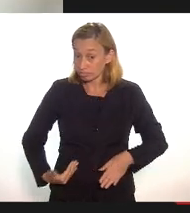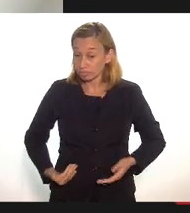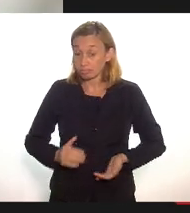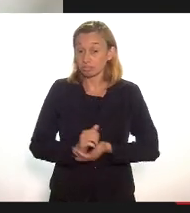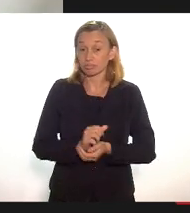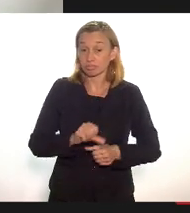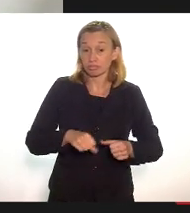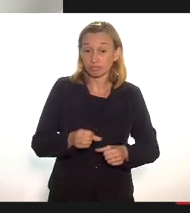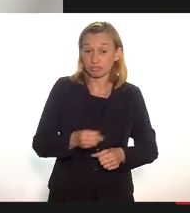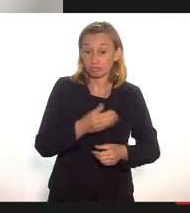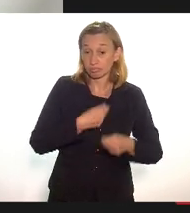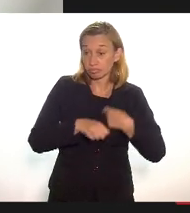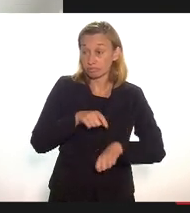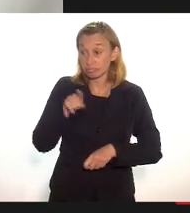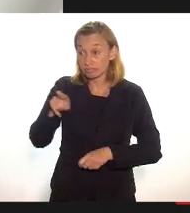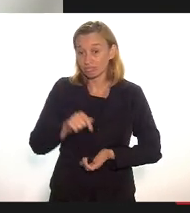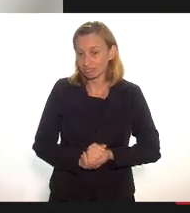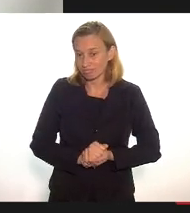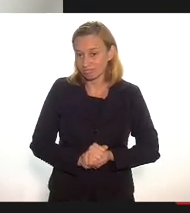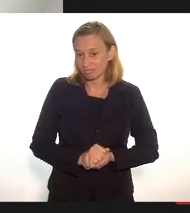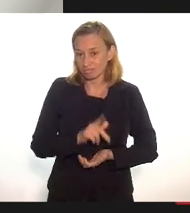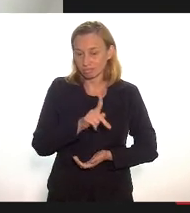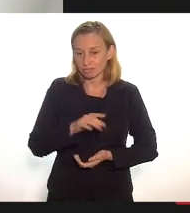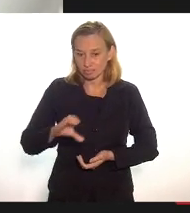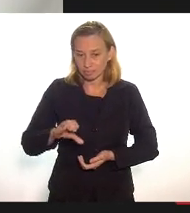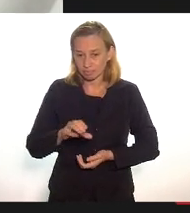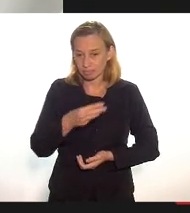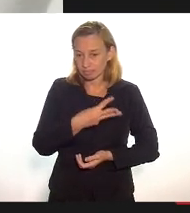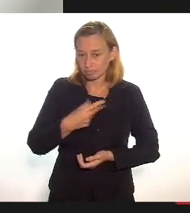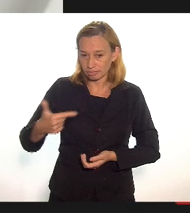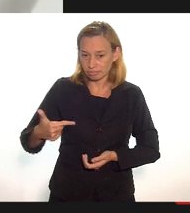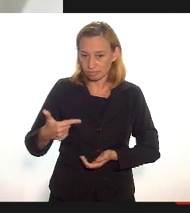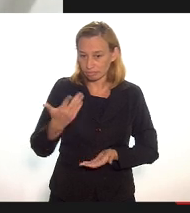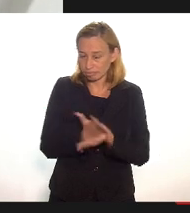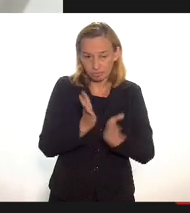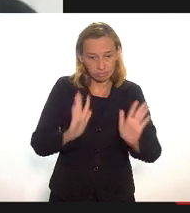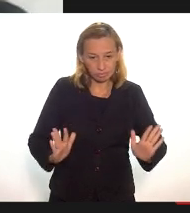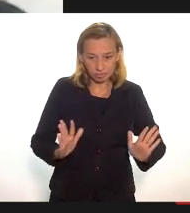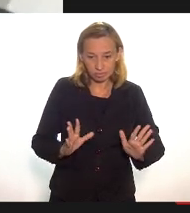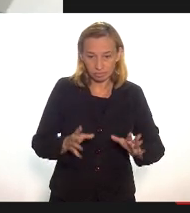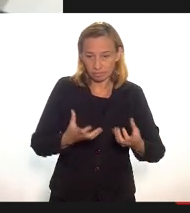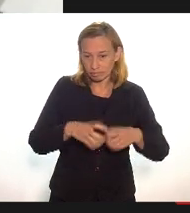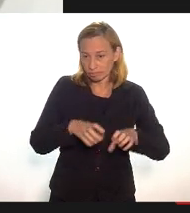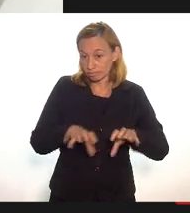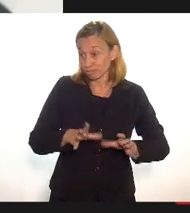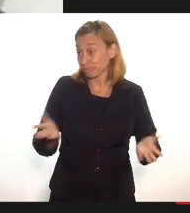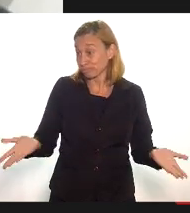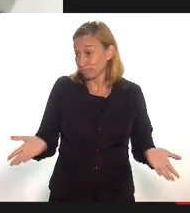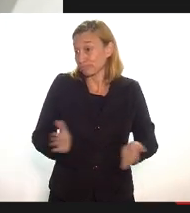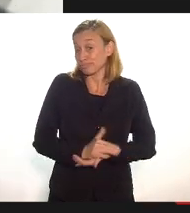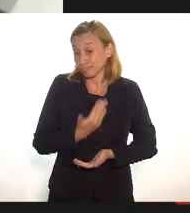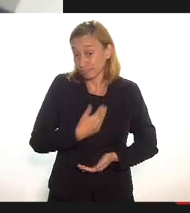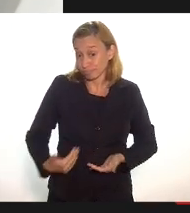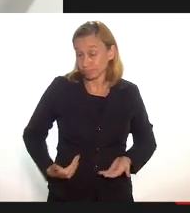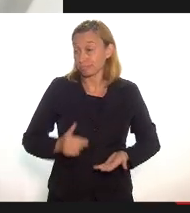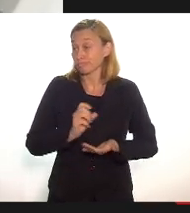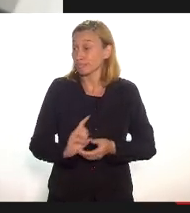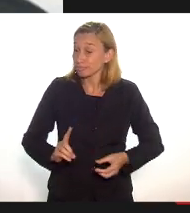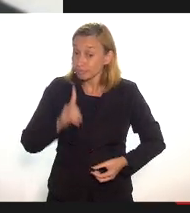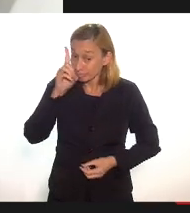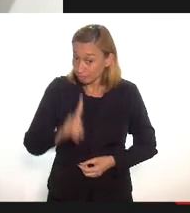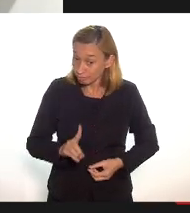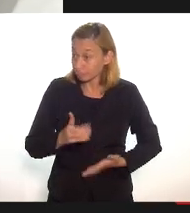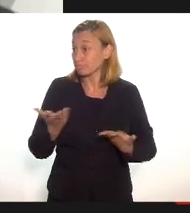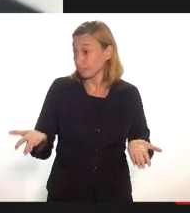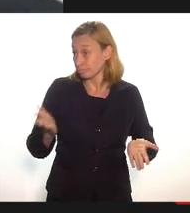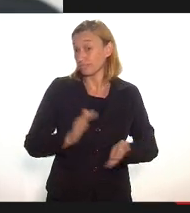reforma administrativa está lá. A PEC 32, para acabar com o concurso público, para acabar com as garantias que ele